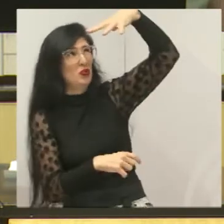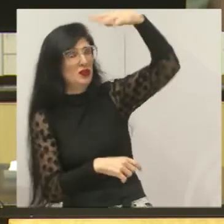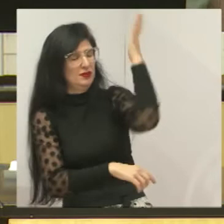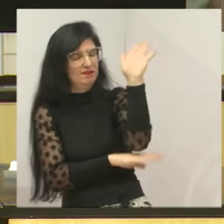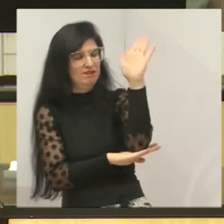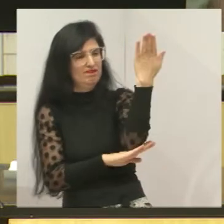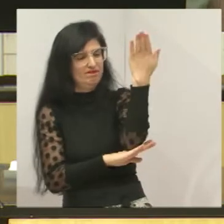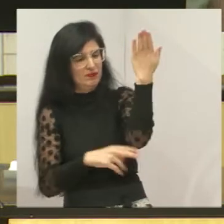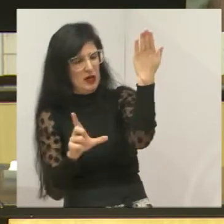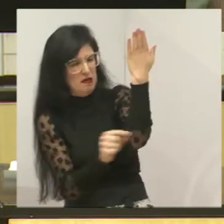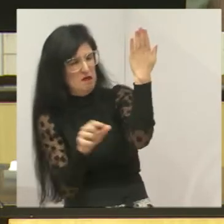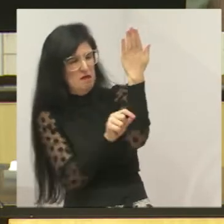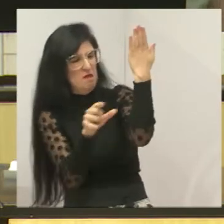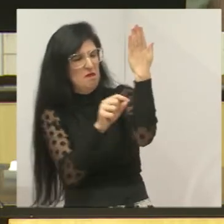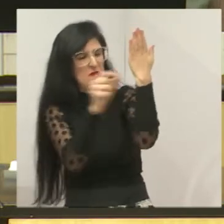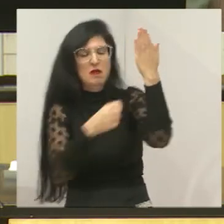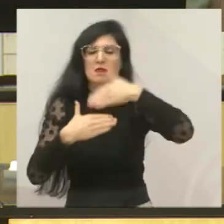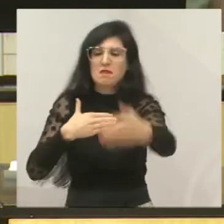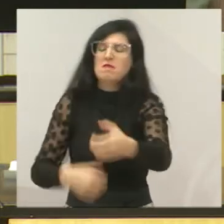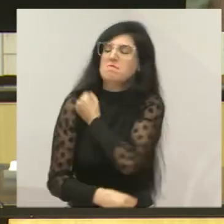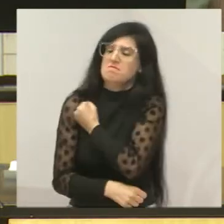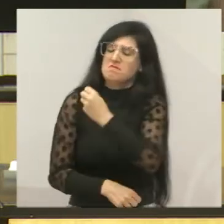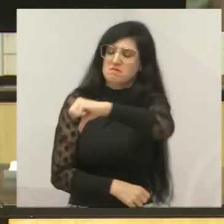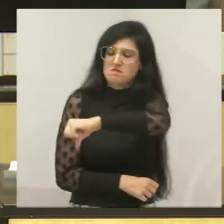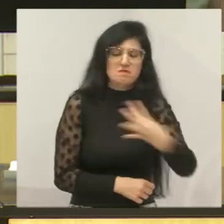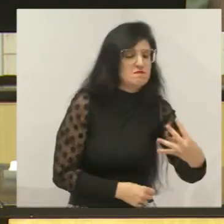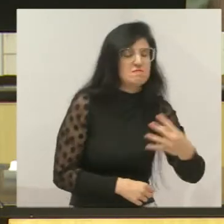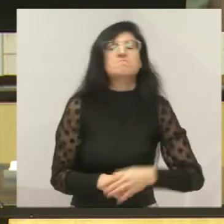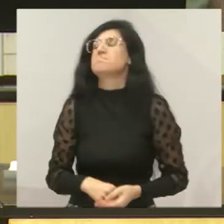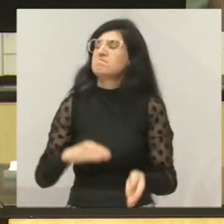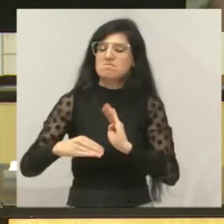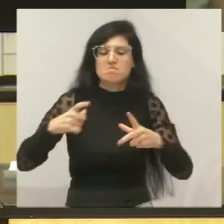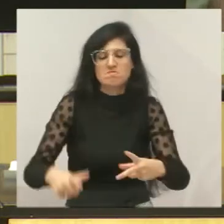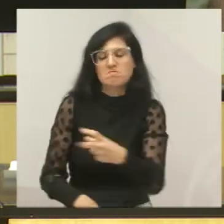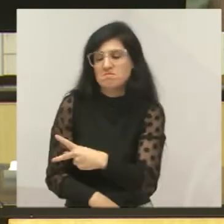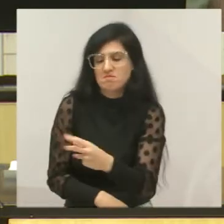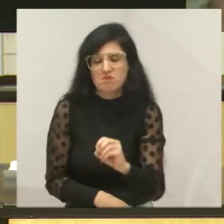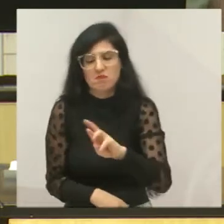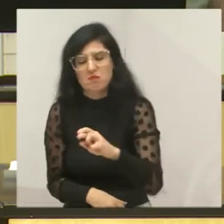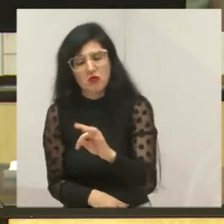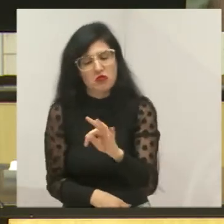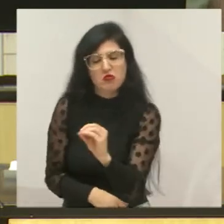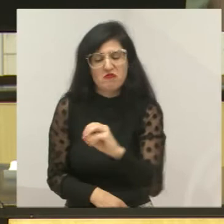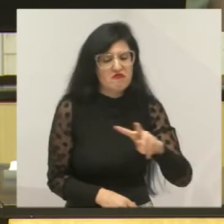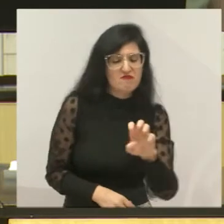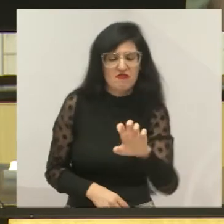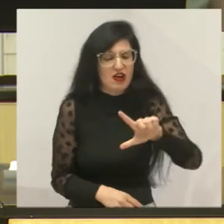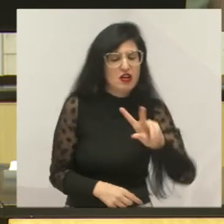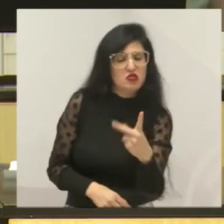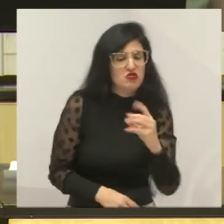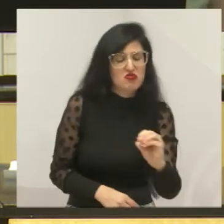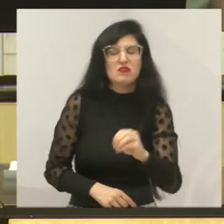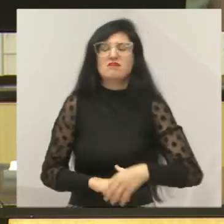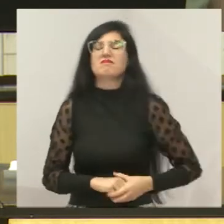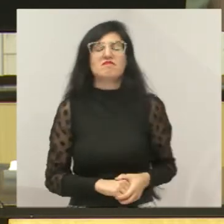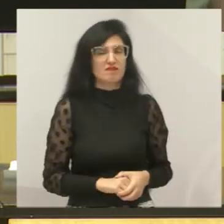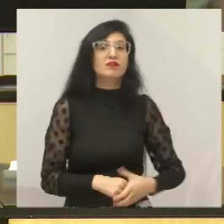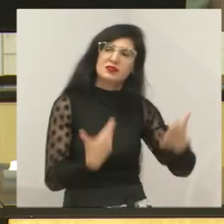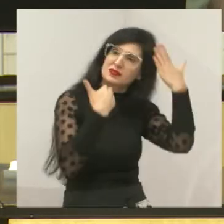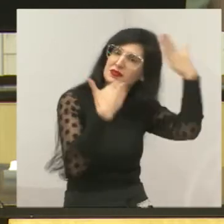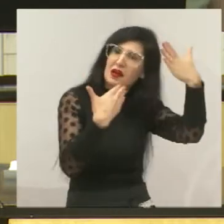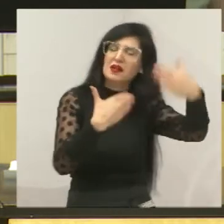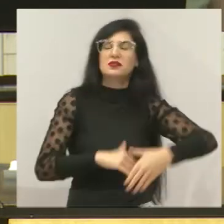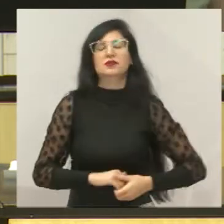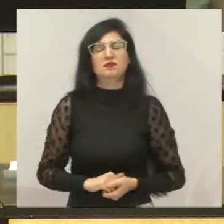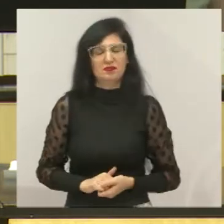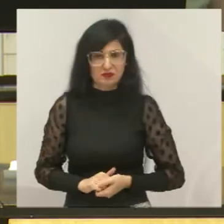Estrada dos Paturis, em frente ao número 94, no bairro Estância Porto Velho, em Jacareí. Assim sendo, muito respeitosamente, recorremos à compreensão